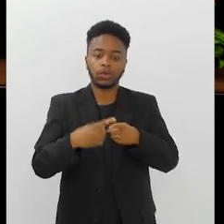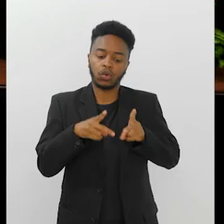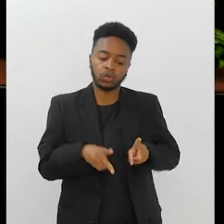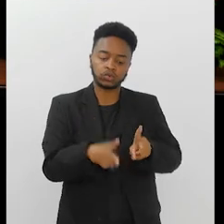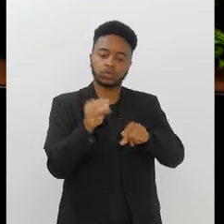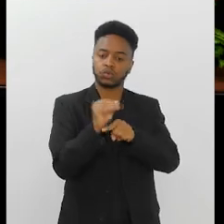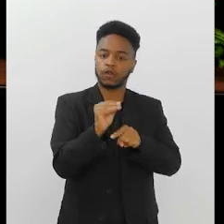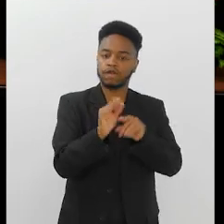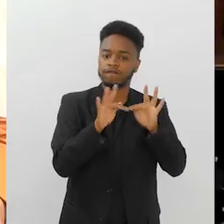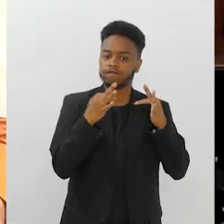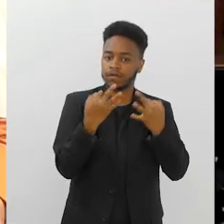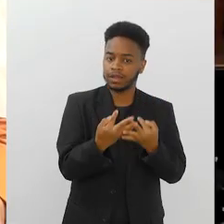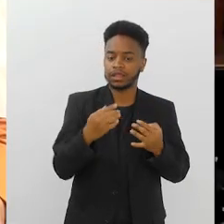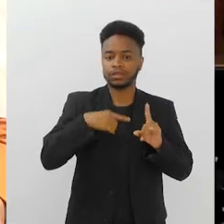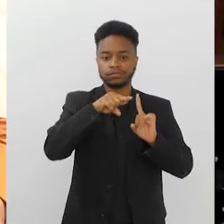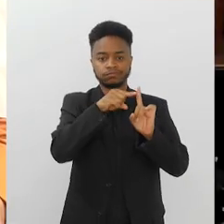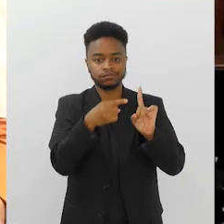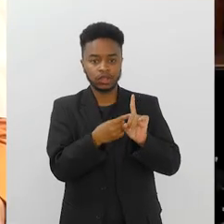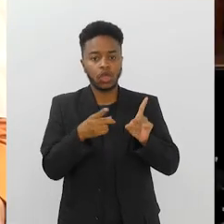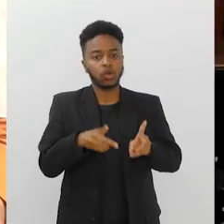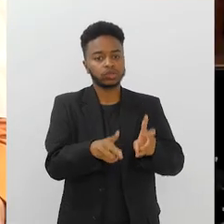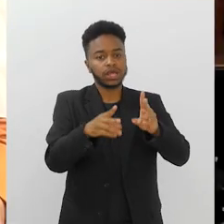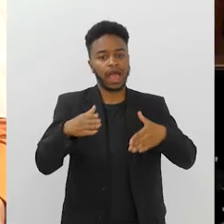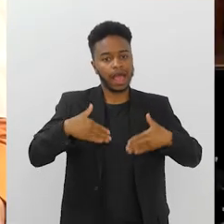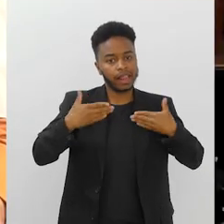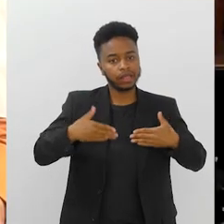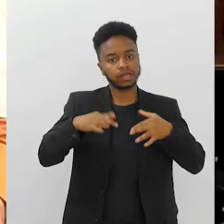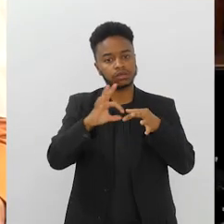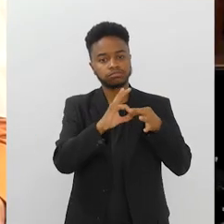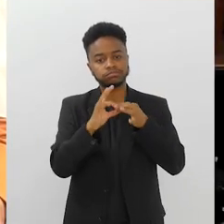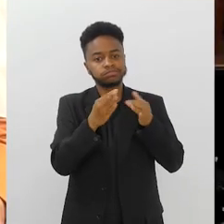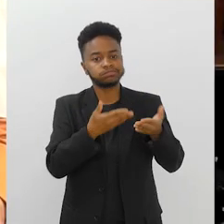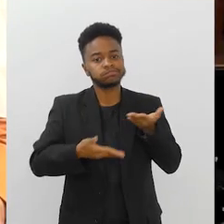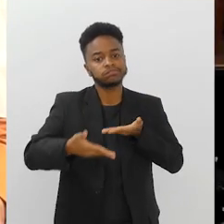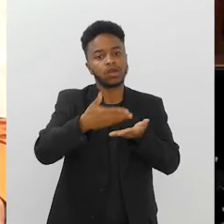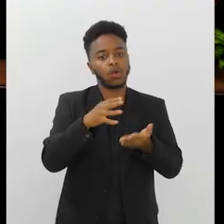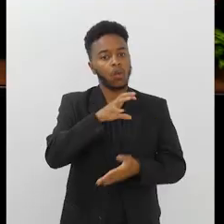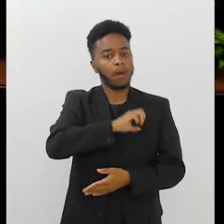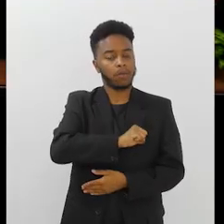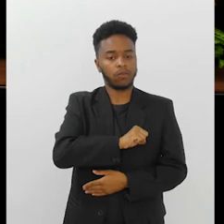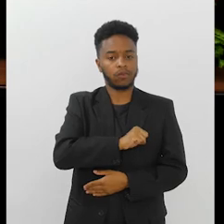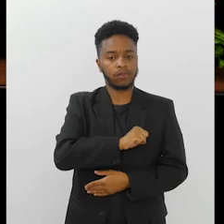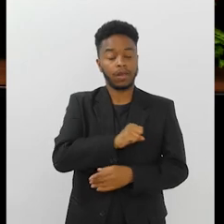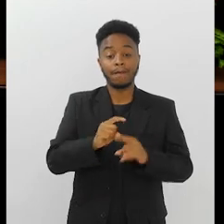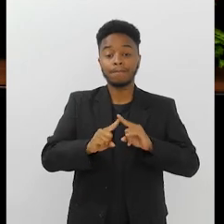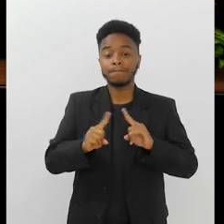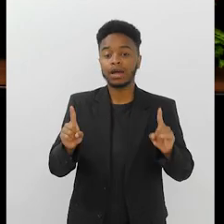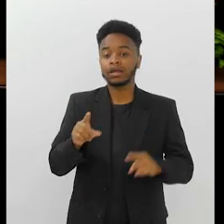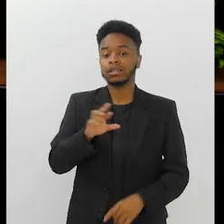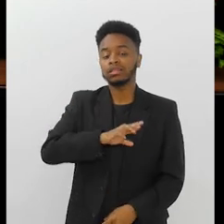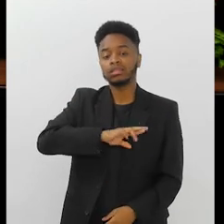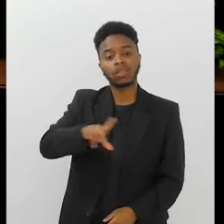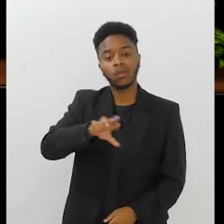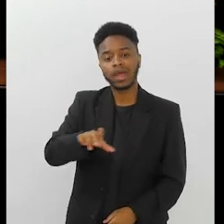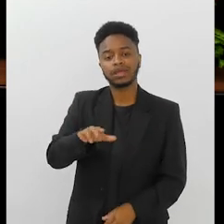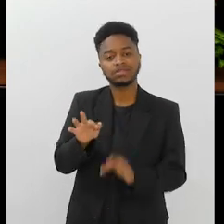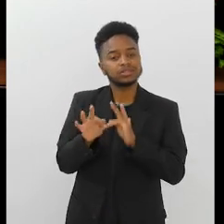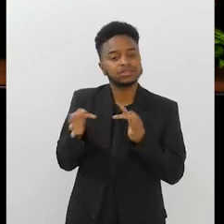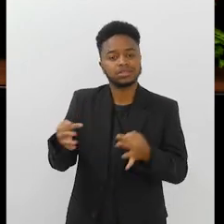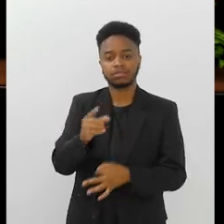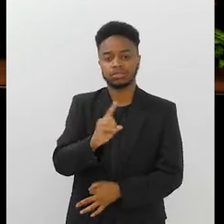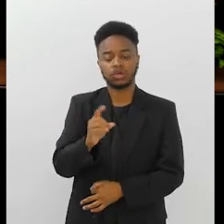gerar filhos e manter toda a harmonia toda a alegria toda o amor ele não é ele não é